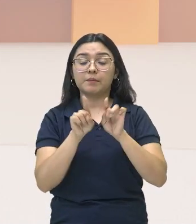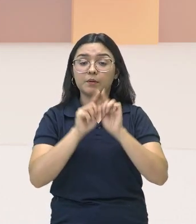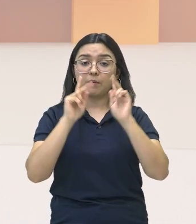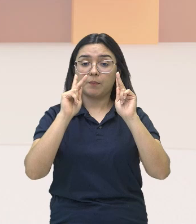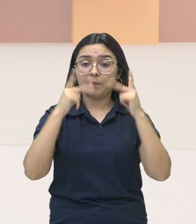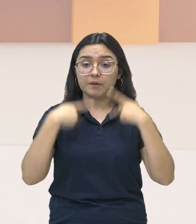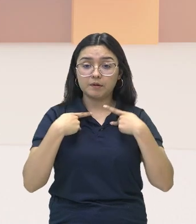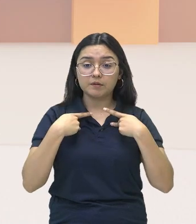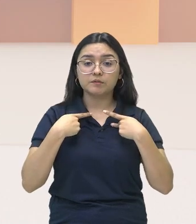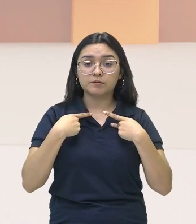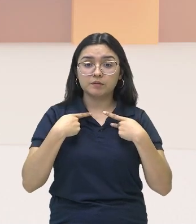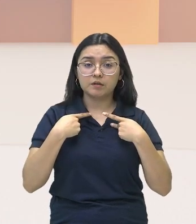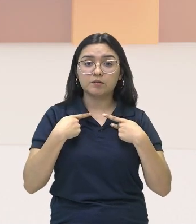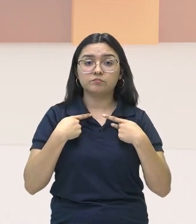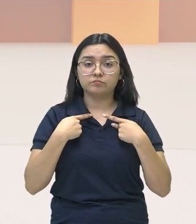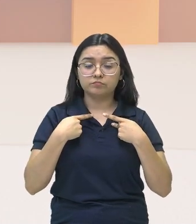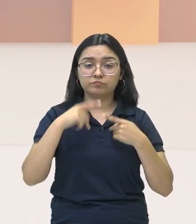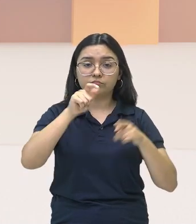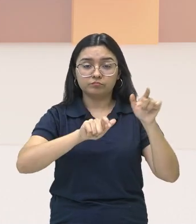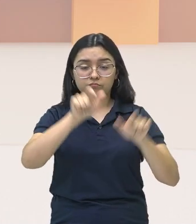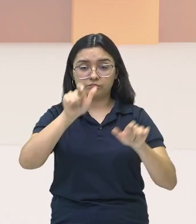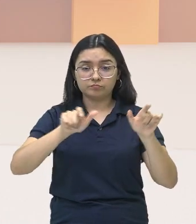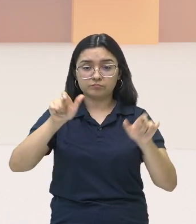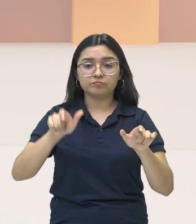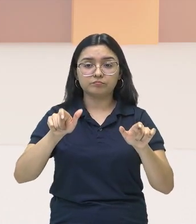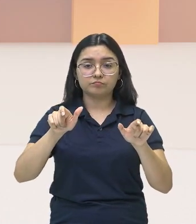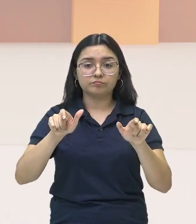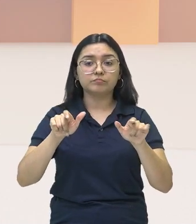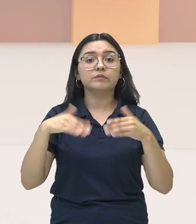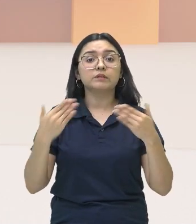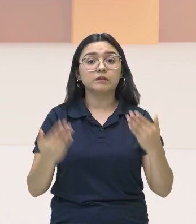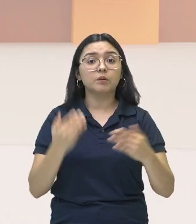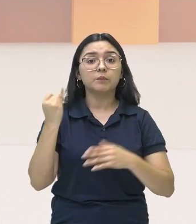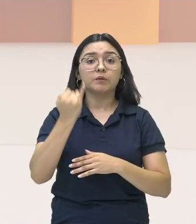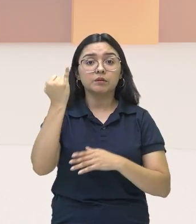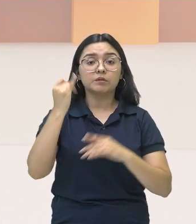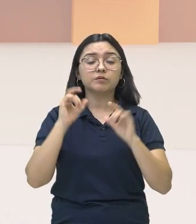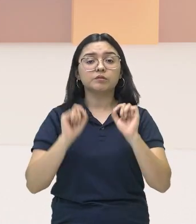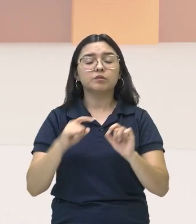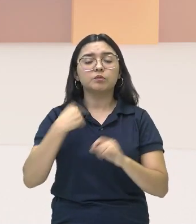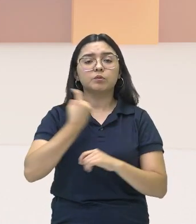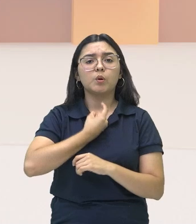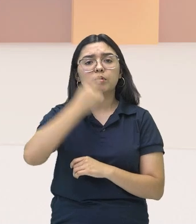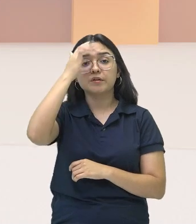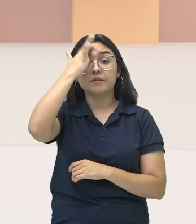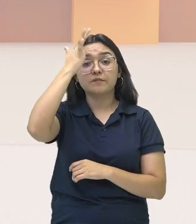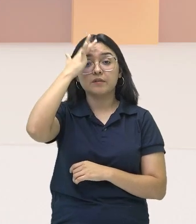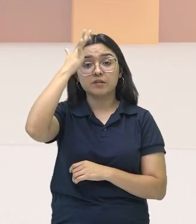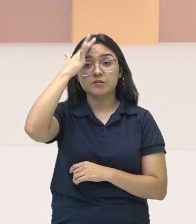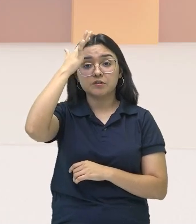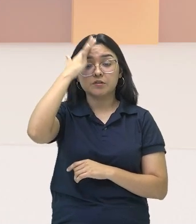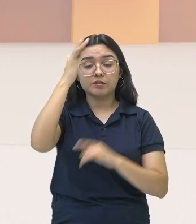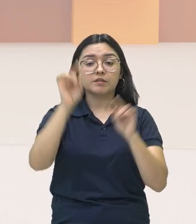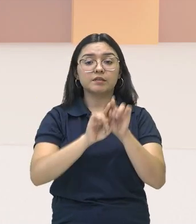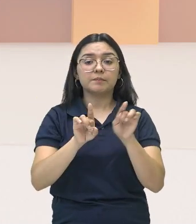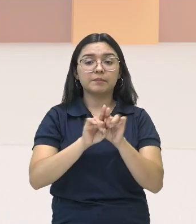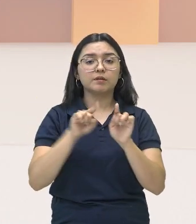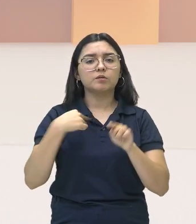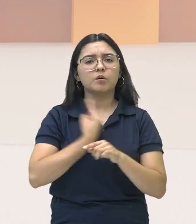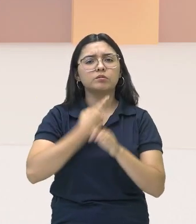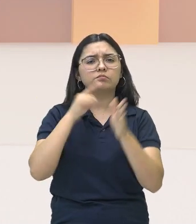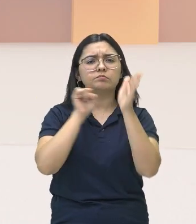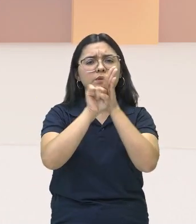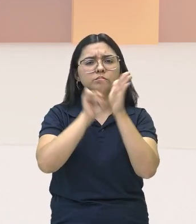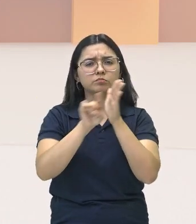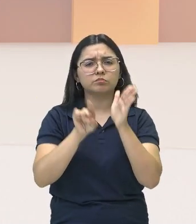humano, humanitário, né? Então é importante a gente refletir, é importante nos